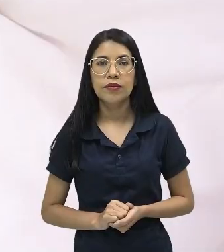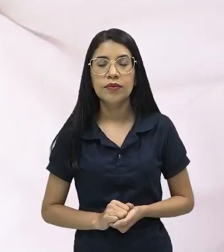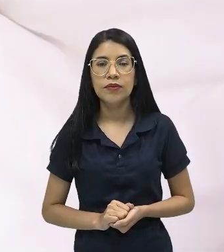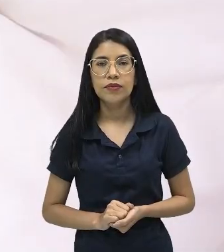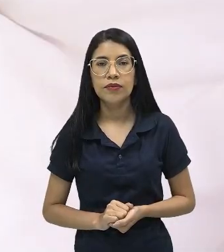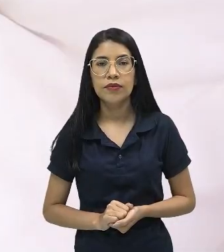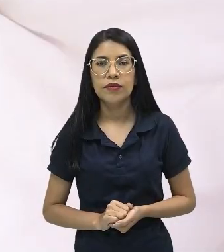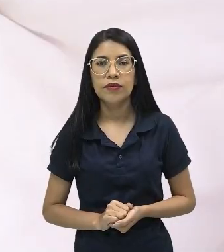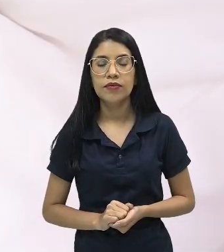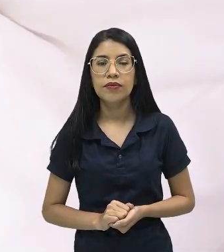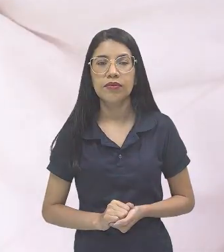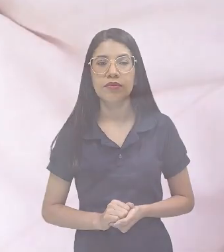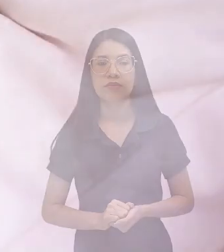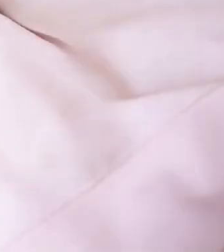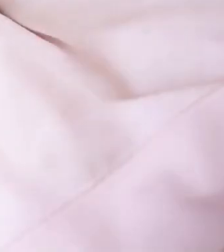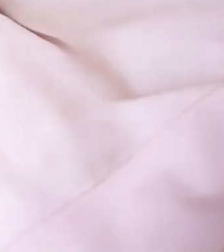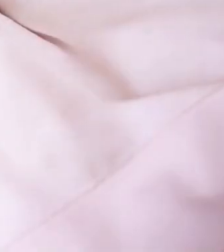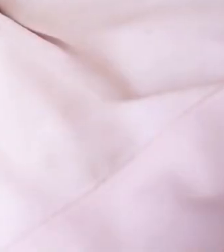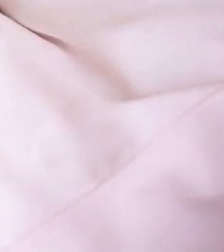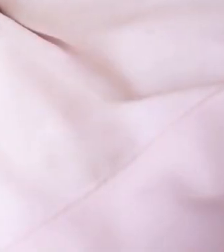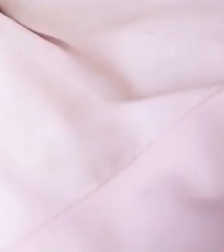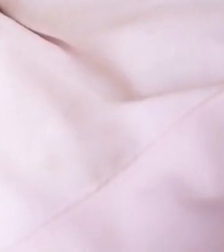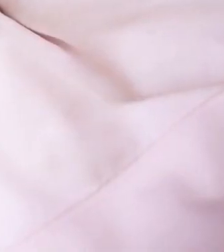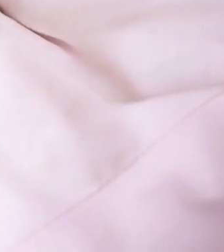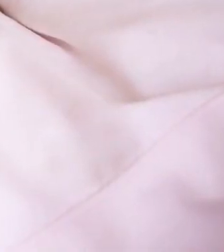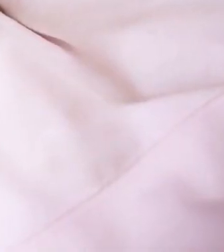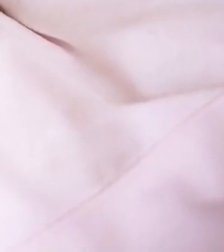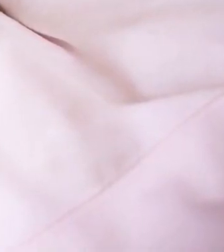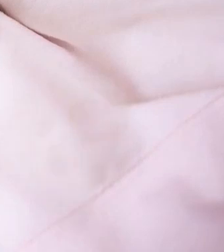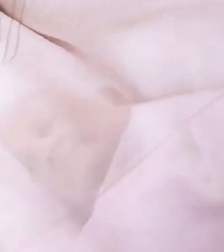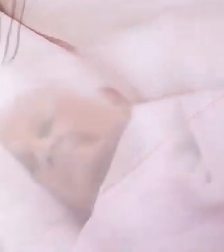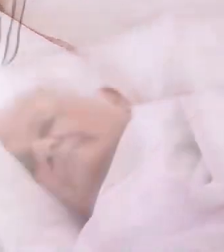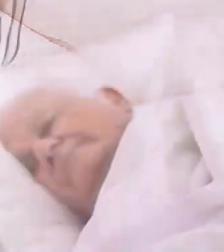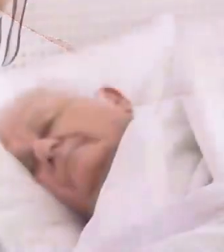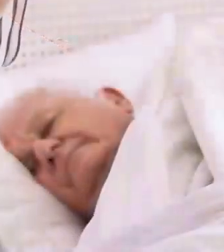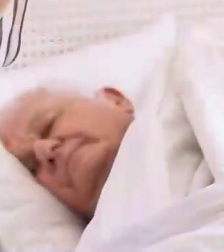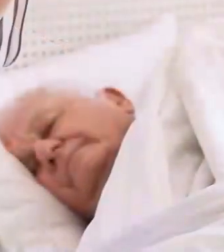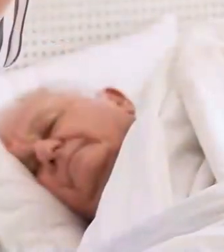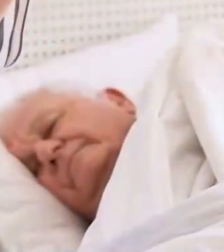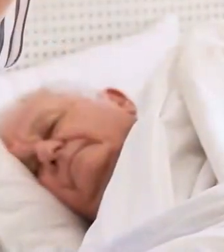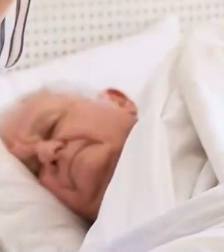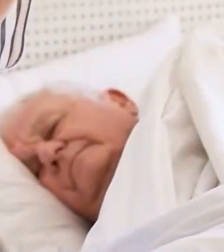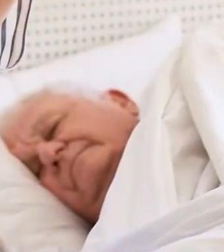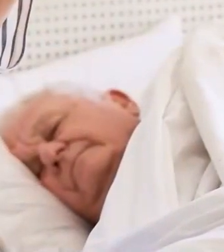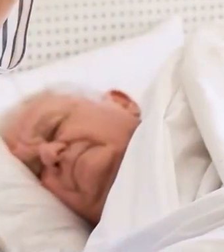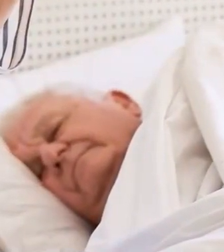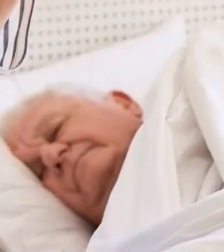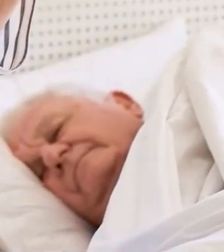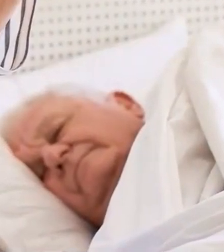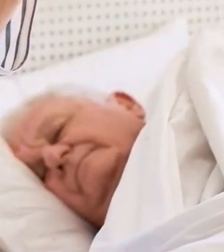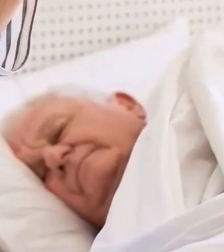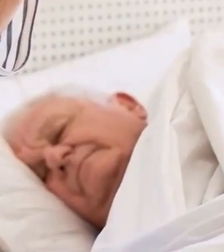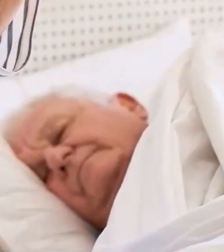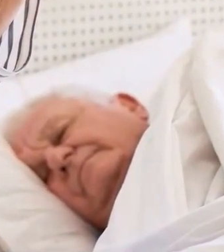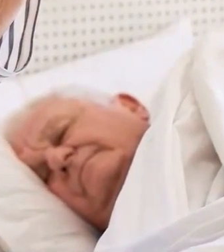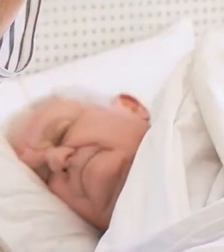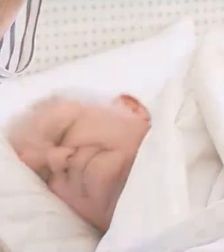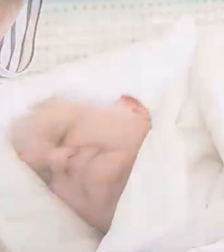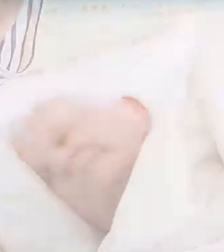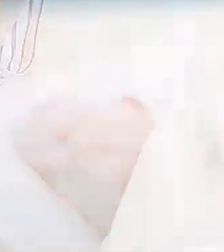Daily routine. Wake up. Acordar. Get up.